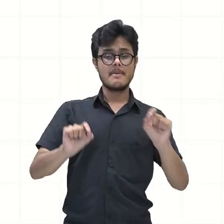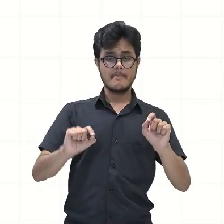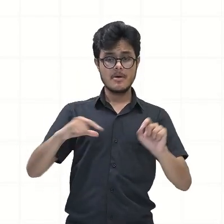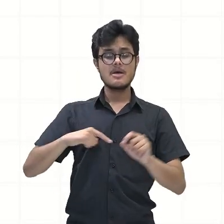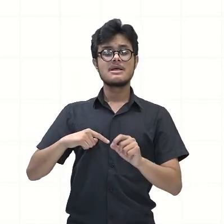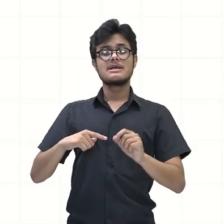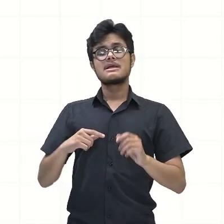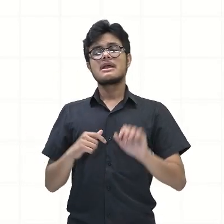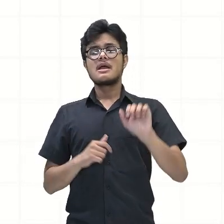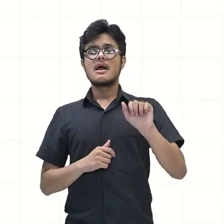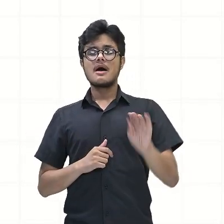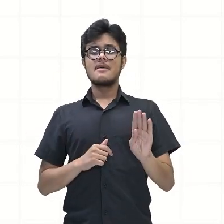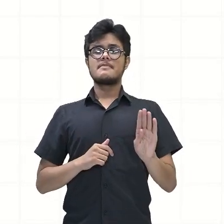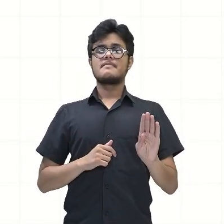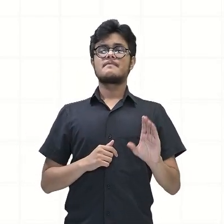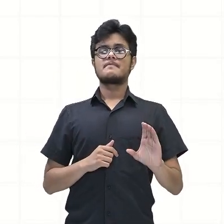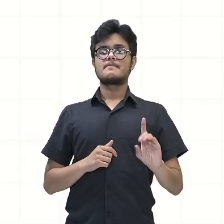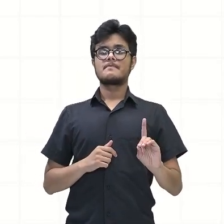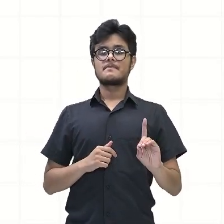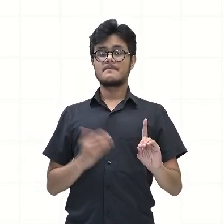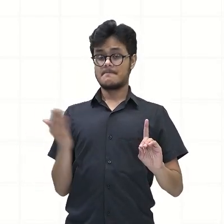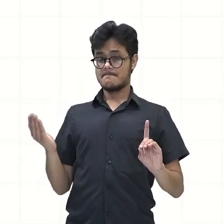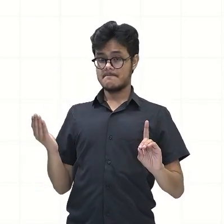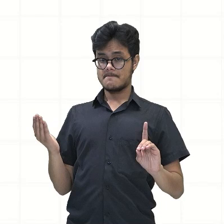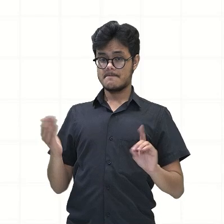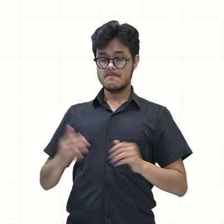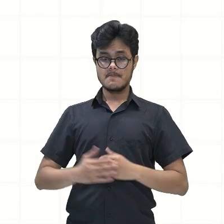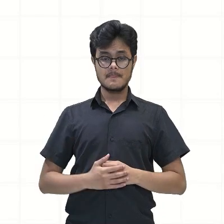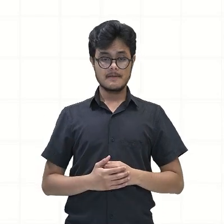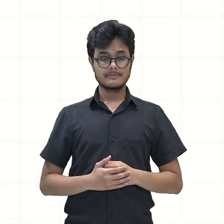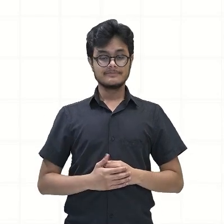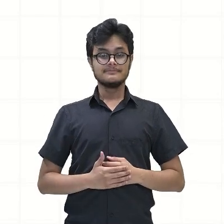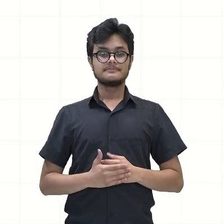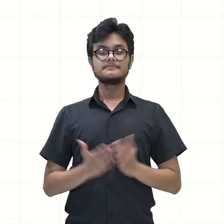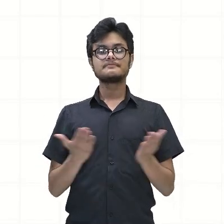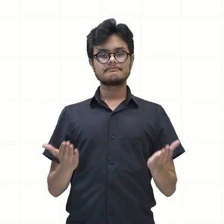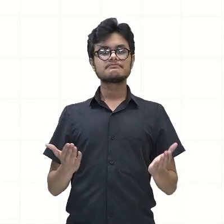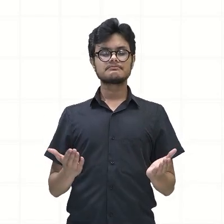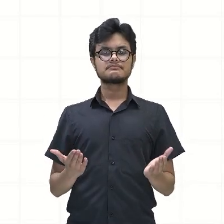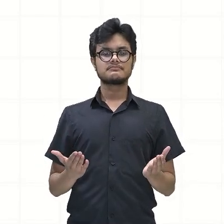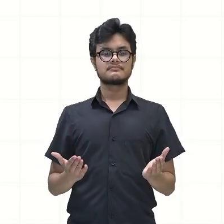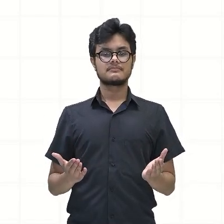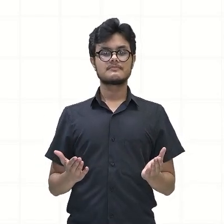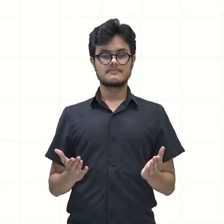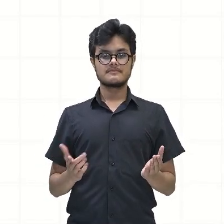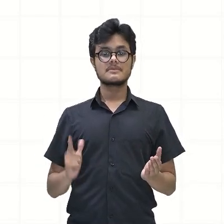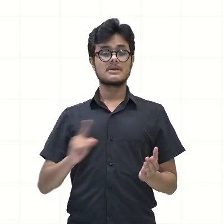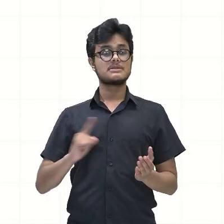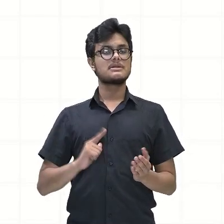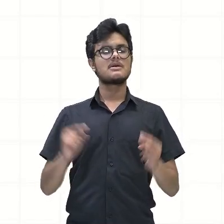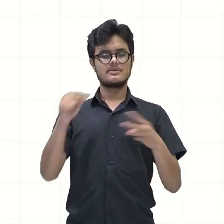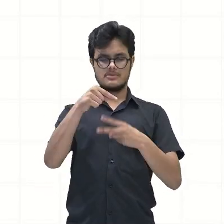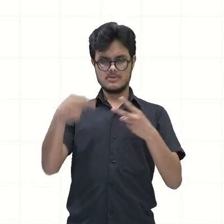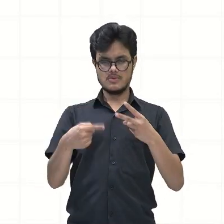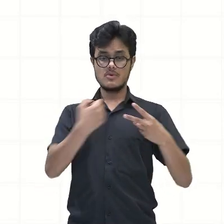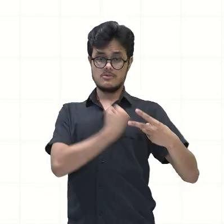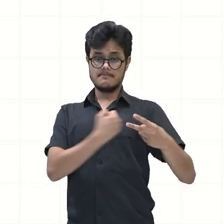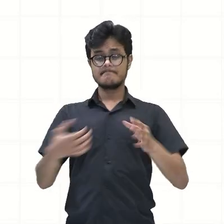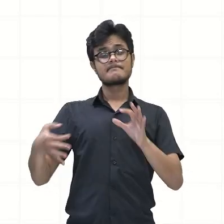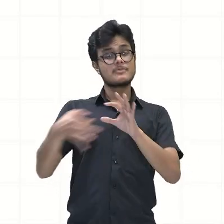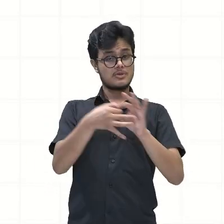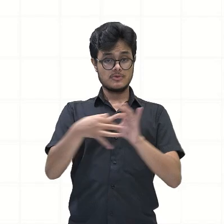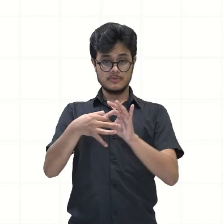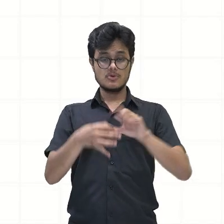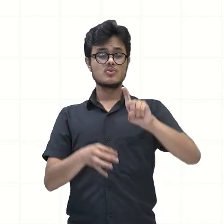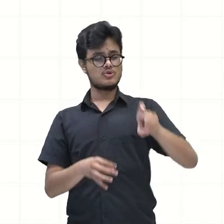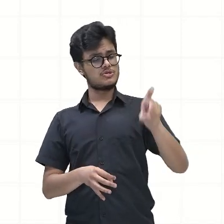A, B, C e D, que estão marcados no plano cartesiano, eles formam aí um par ordenado, cada um deles.